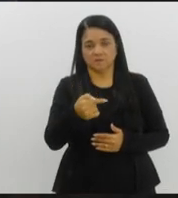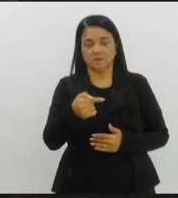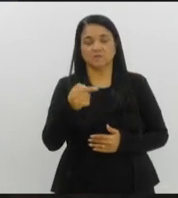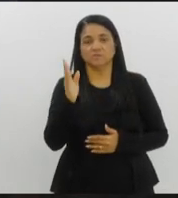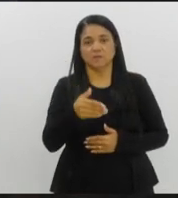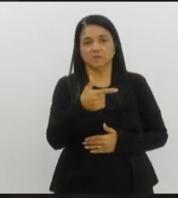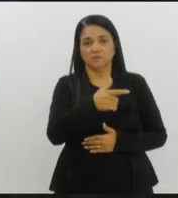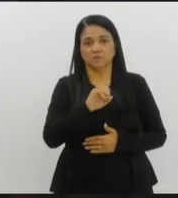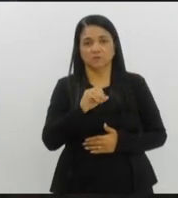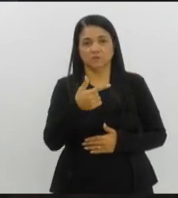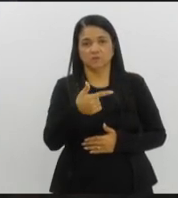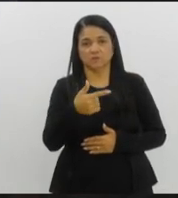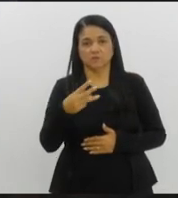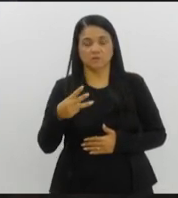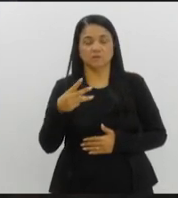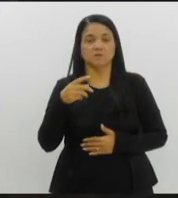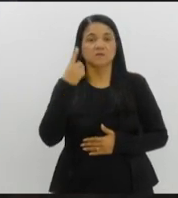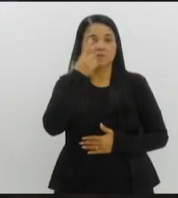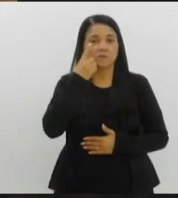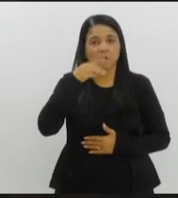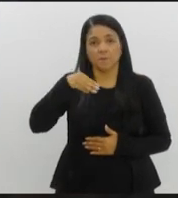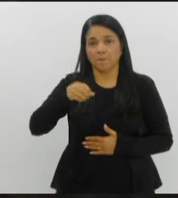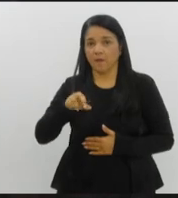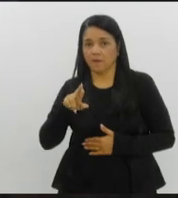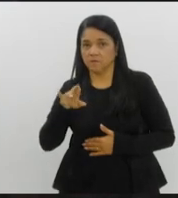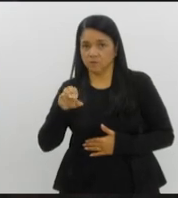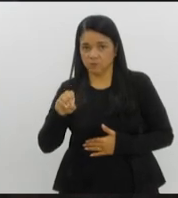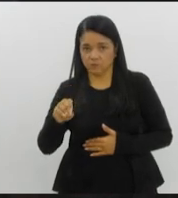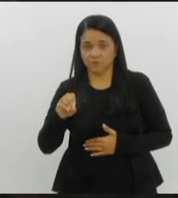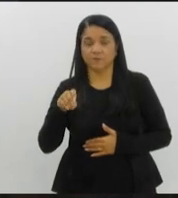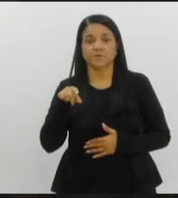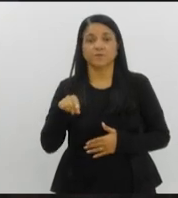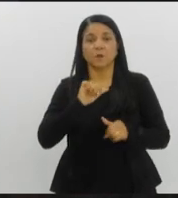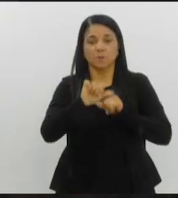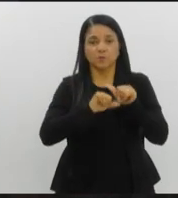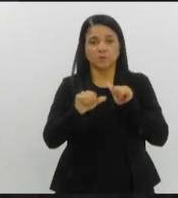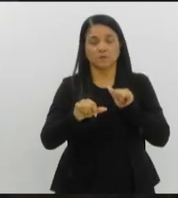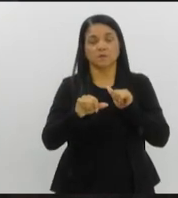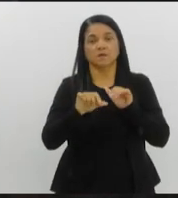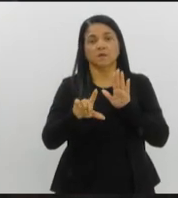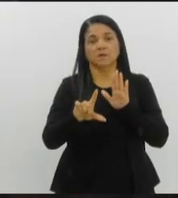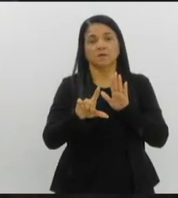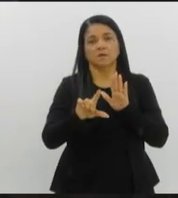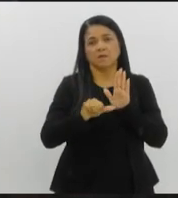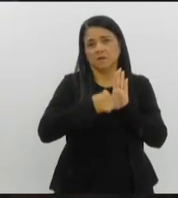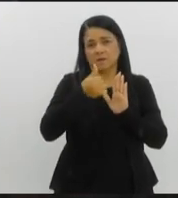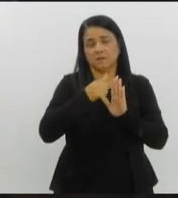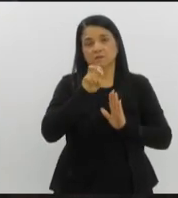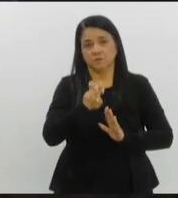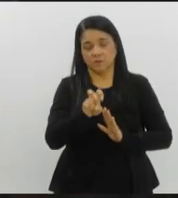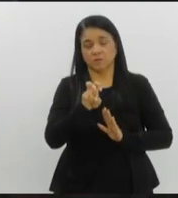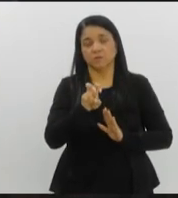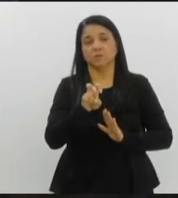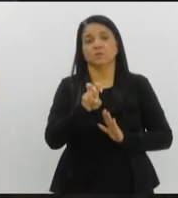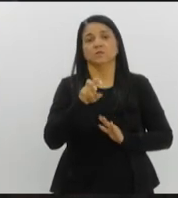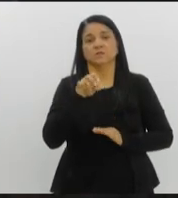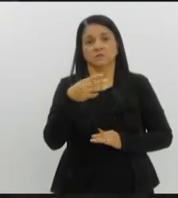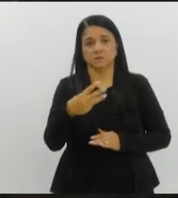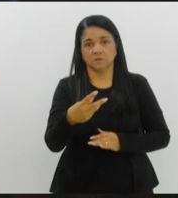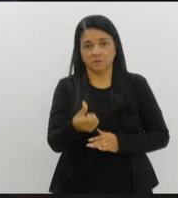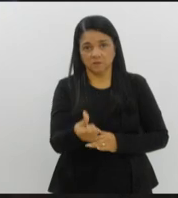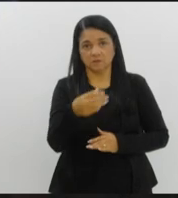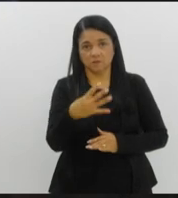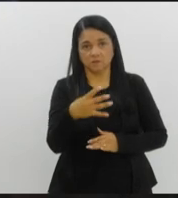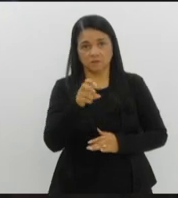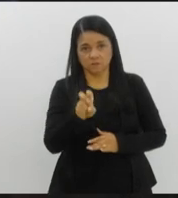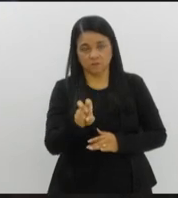1717/2023, de autoria do deputado Márcio Gualberto, que altera o anexo 1º da lei 5.645, de 6